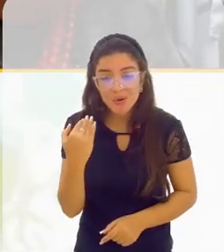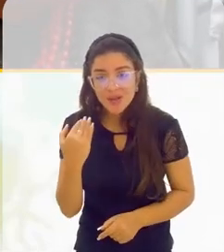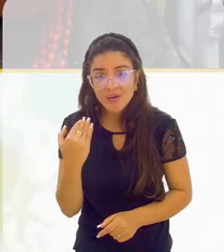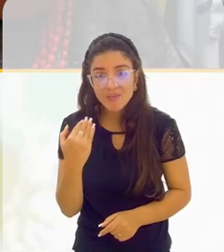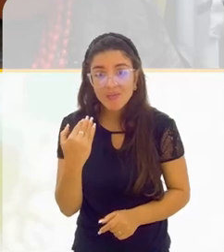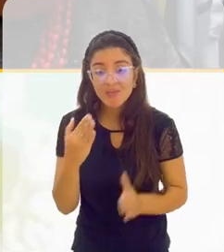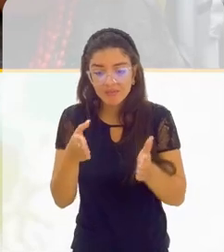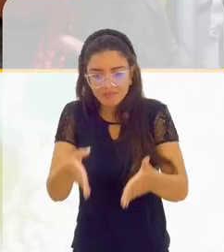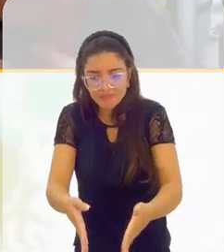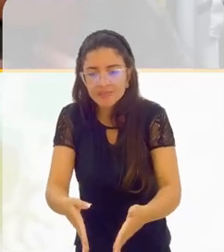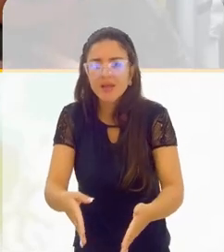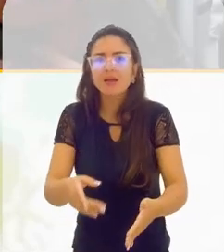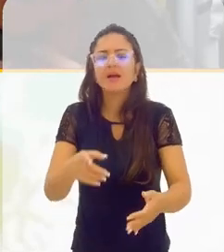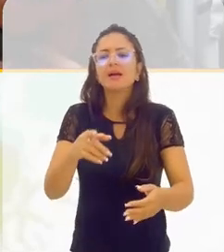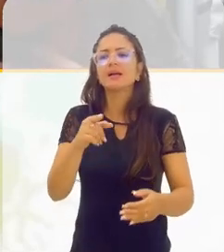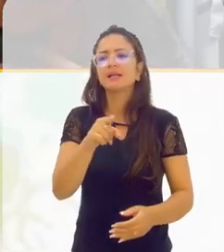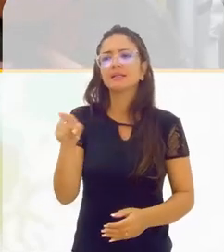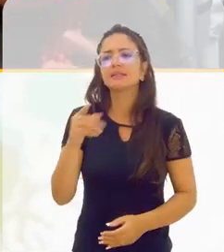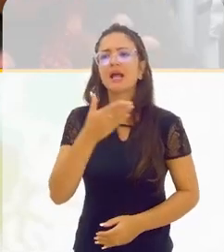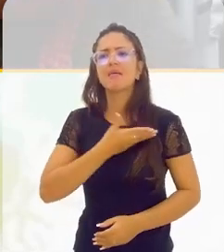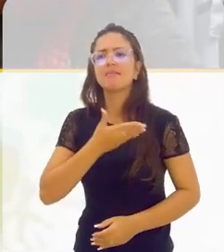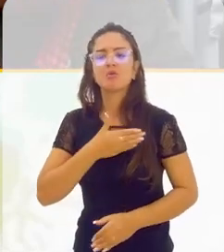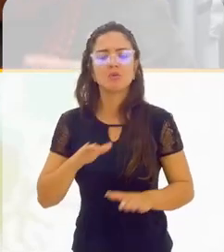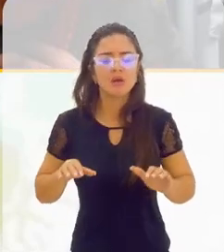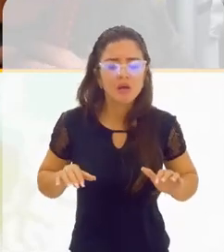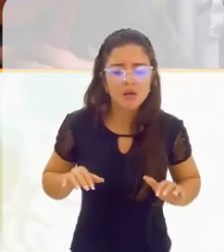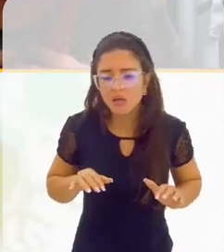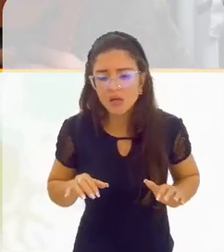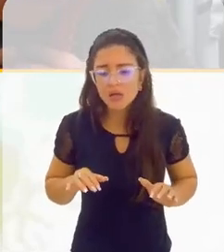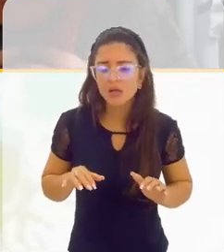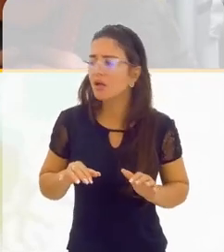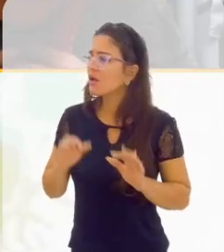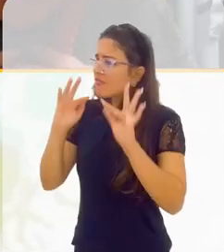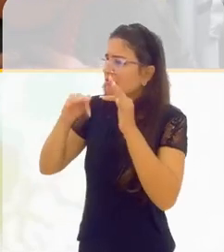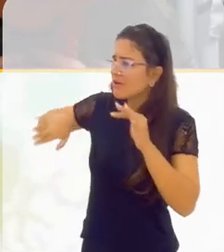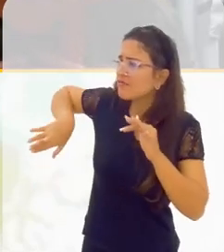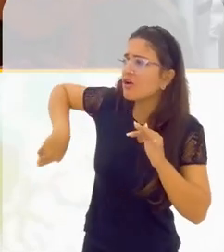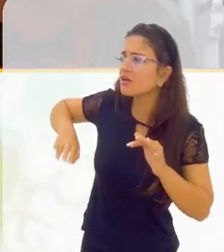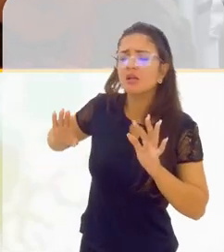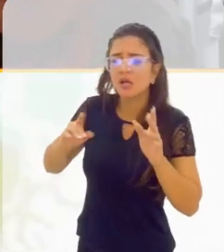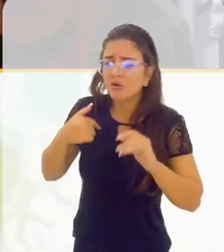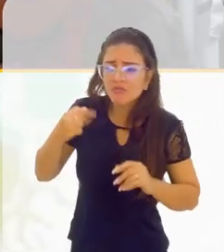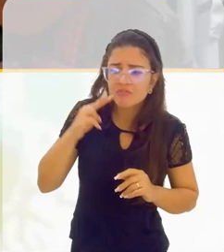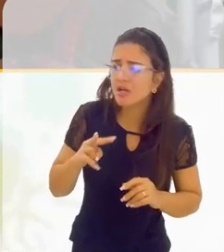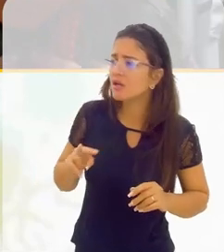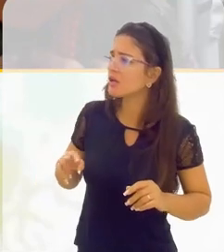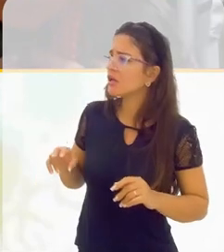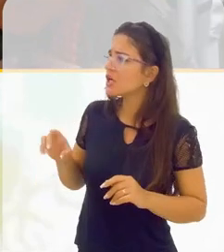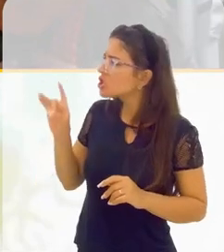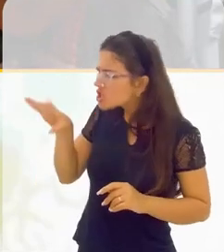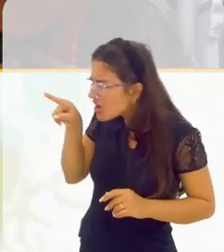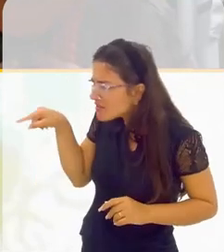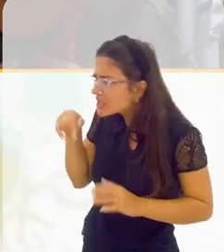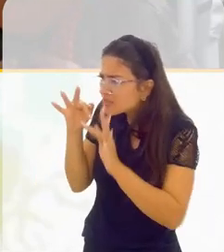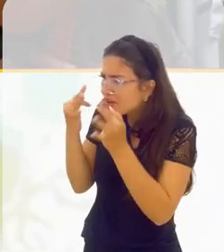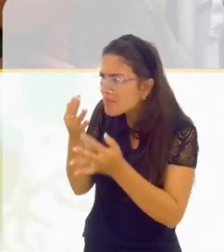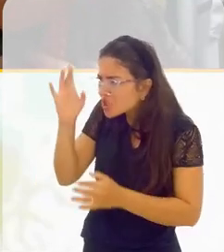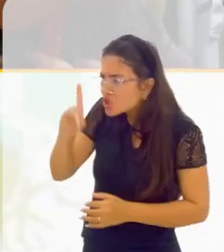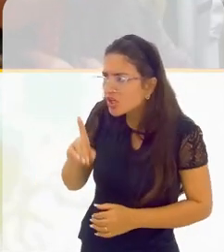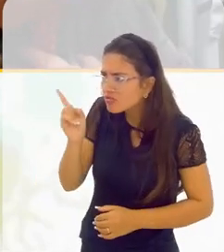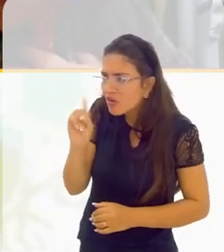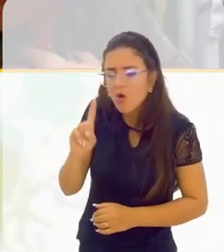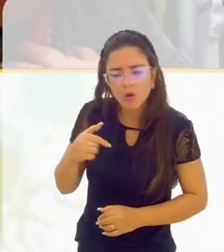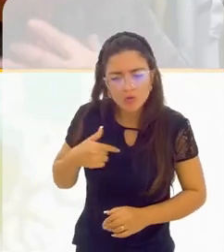amigos principalmente tem gente Pelo menos a gente também tem direito não vocês tem também mas não é só de vocês não ele não é só de vocês nunca